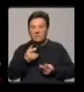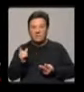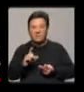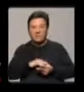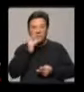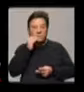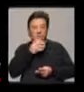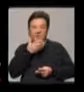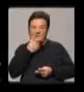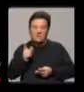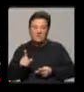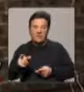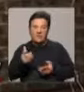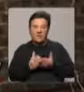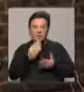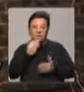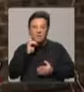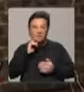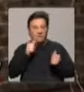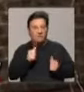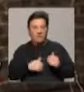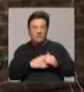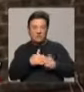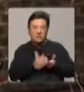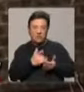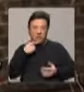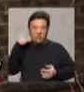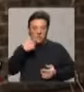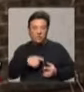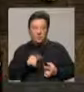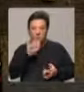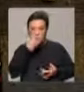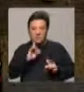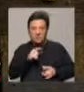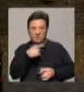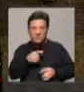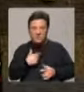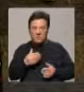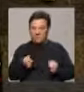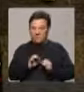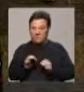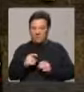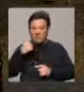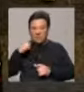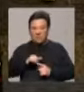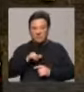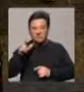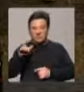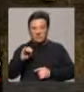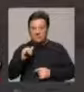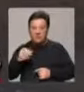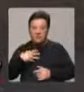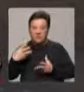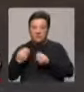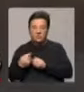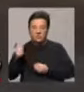dos pais eram alunas de nota máxima nesta escola de Londres nada iniciava tivessem planos de viagem até à Síria para se